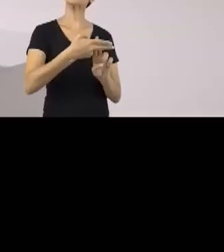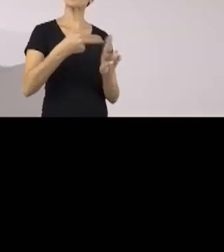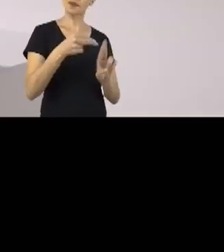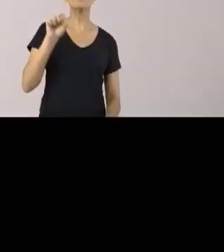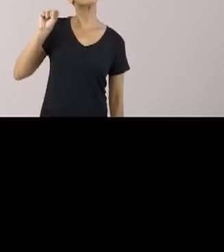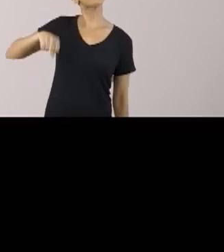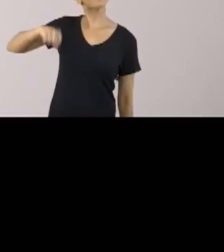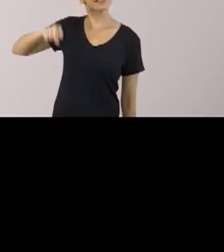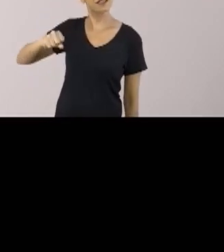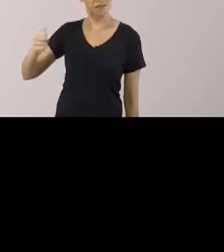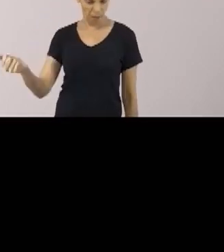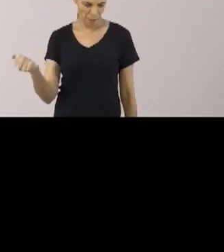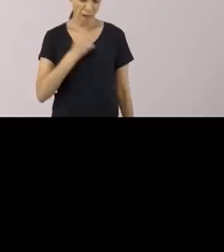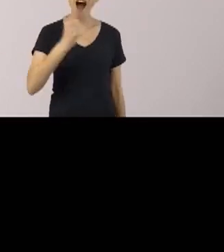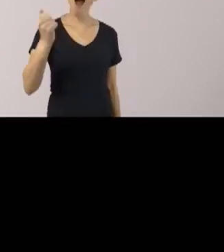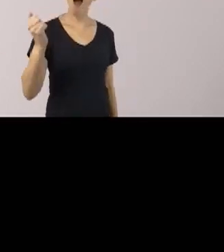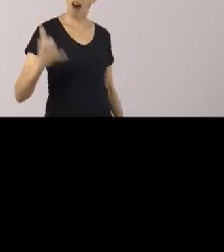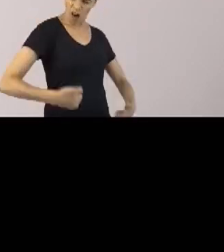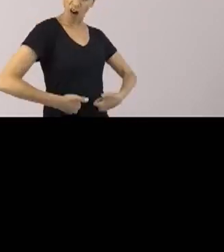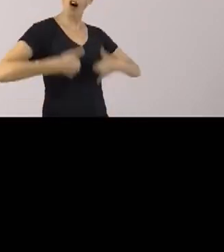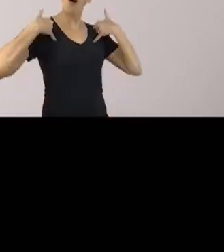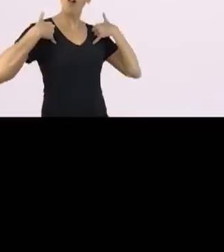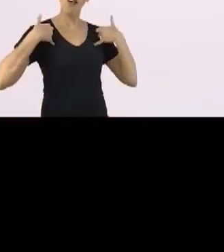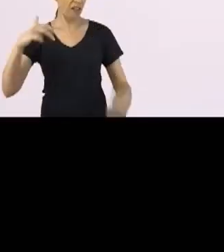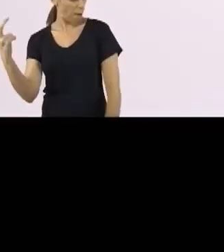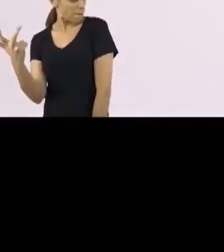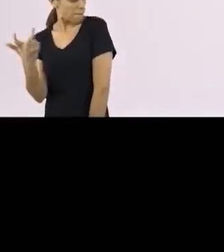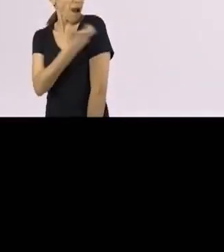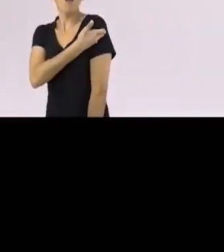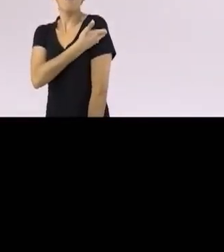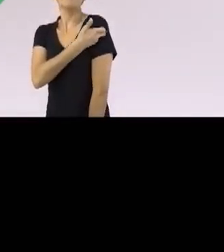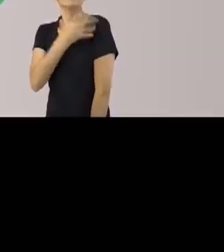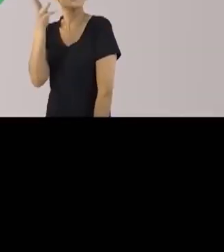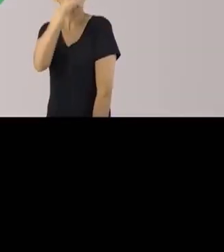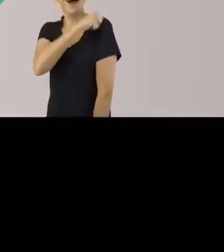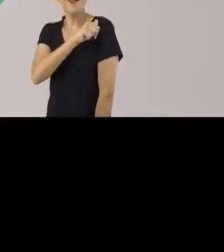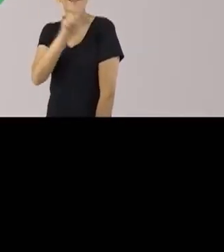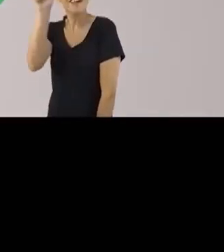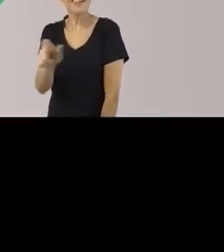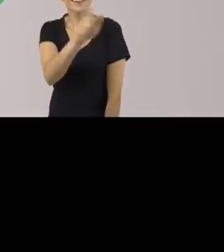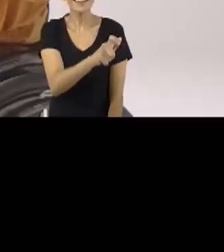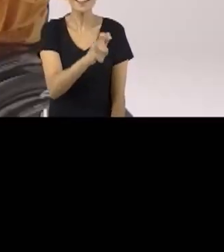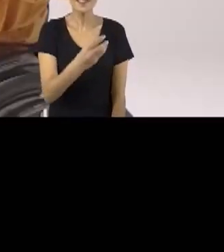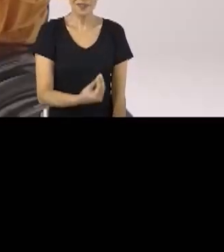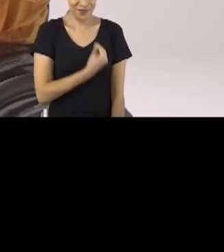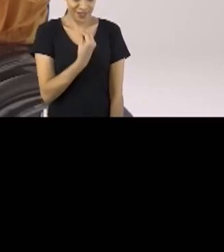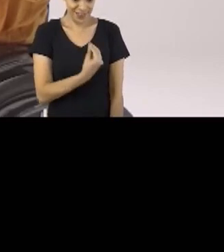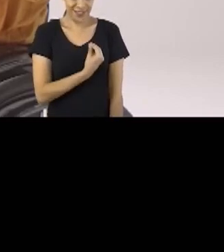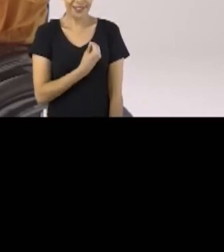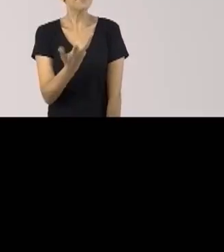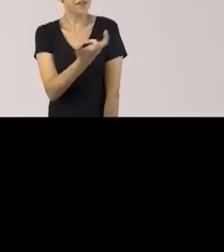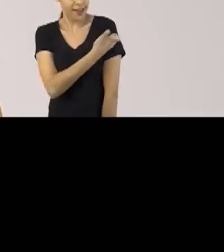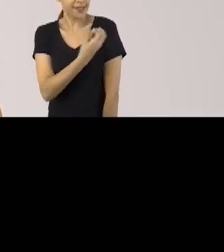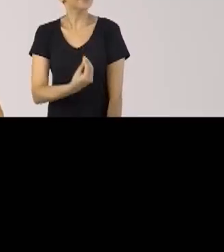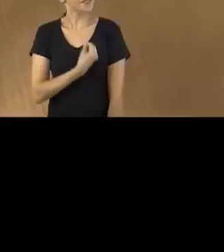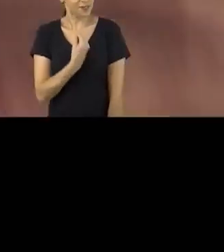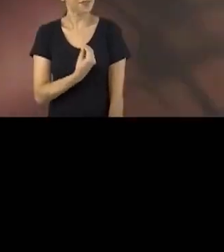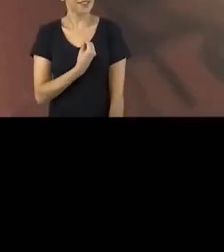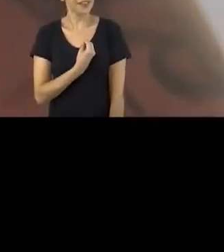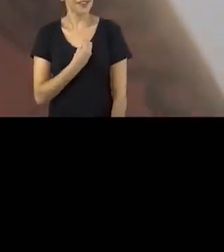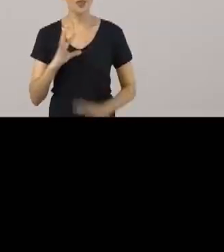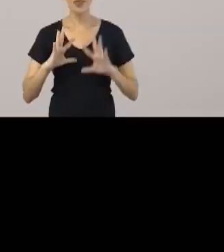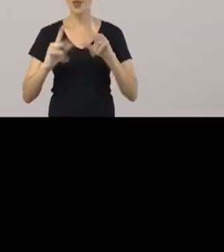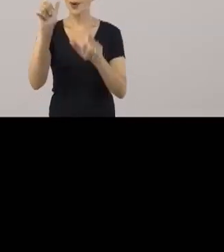SUS, sim. Vamos bater com orgulho no peito e no braço. E dizer que vacinas salvam vidas. Vacina é vida. Vacina é